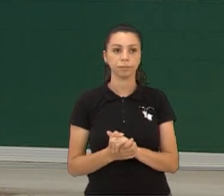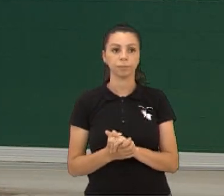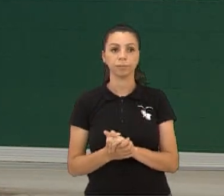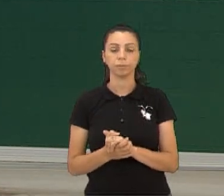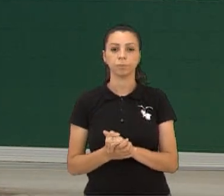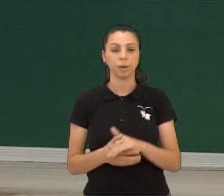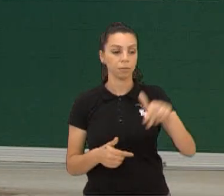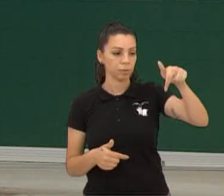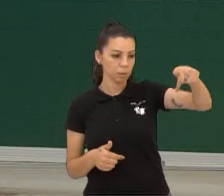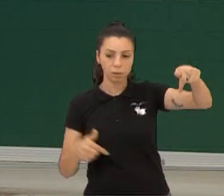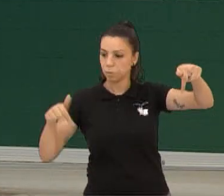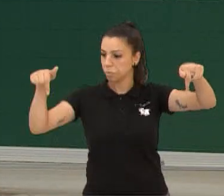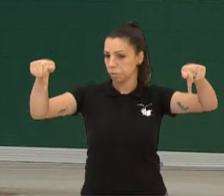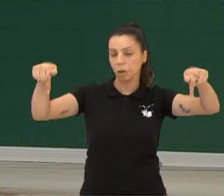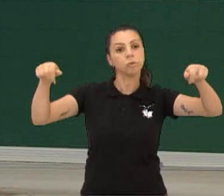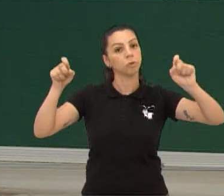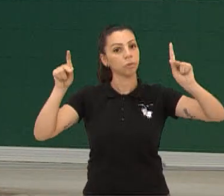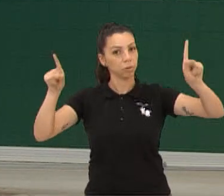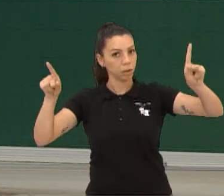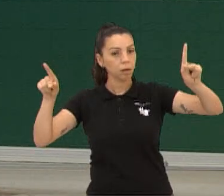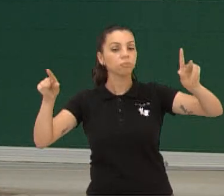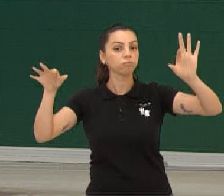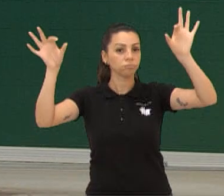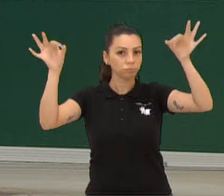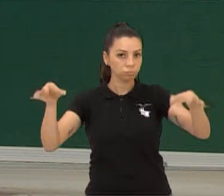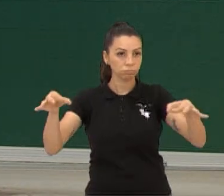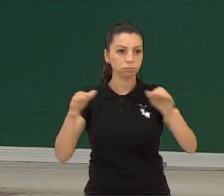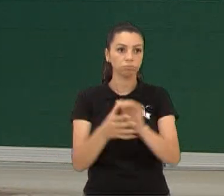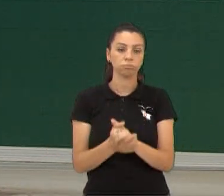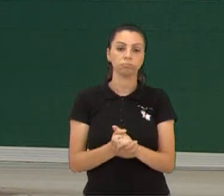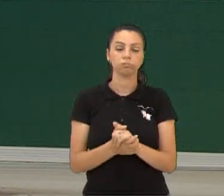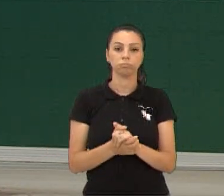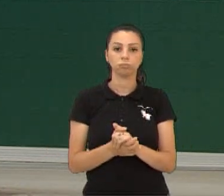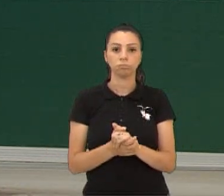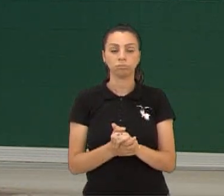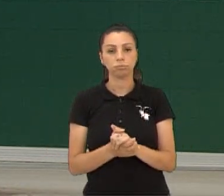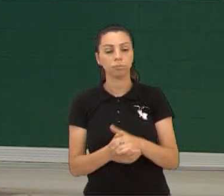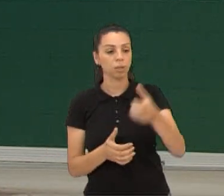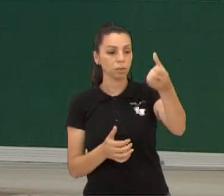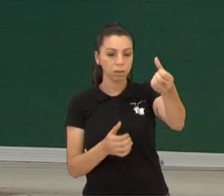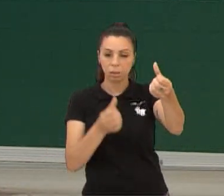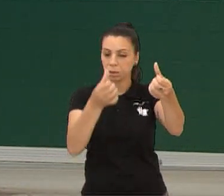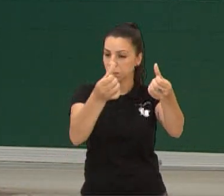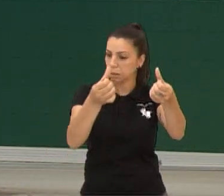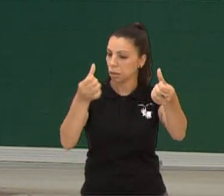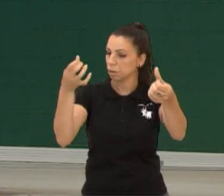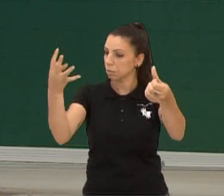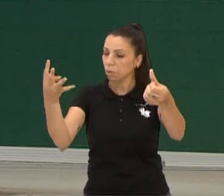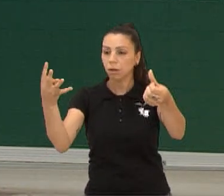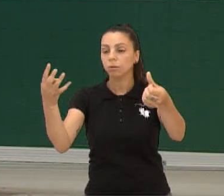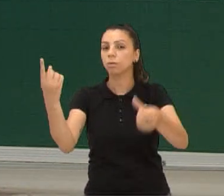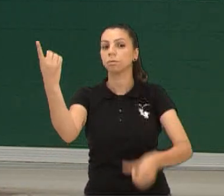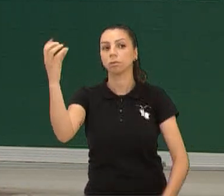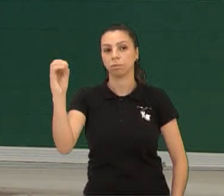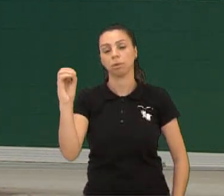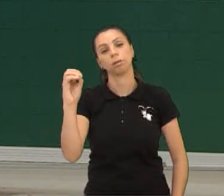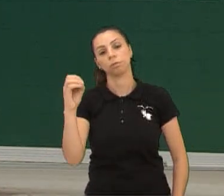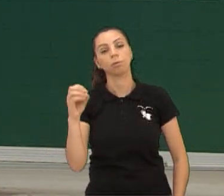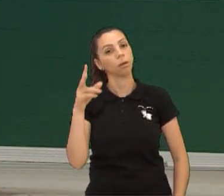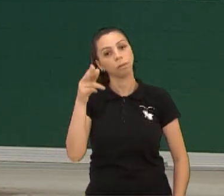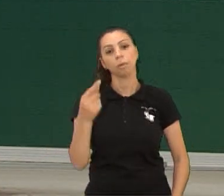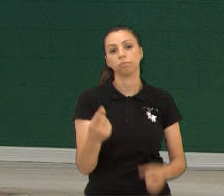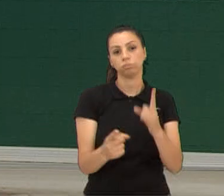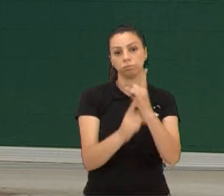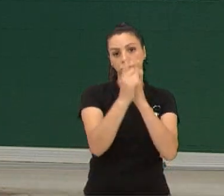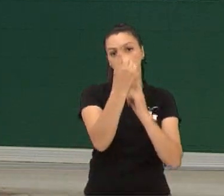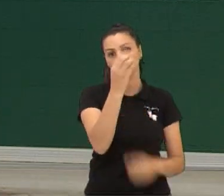aqui, 7 aqui. Beleza, essa casa não tá torta. Se eu somar aqui, ó, 6 mais 4, 10, que é o mesmo 10 que eu achei aqui.